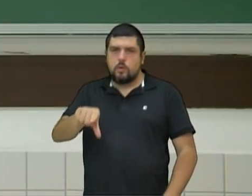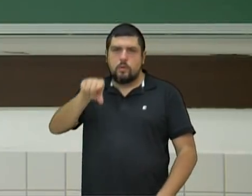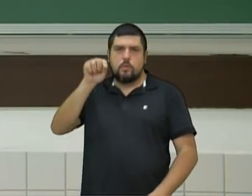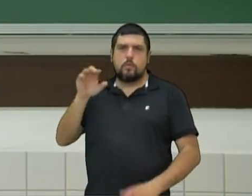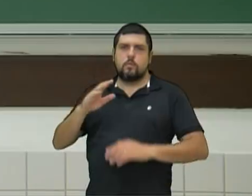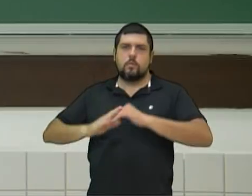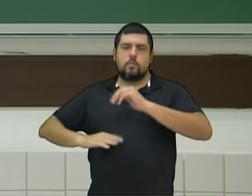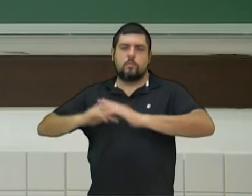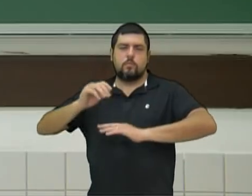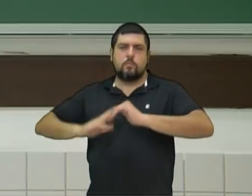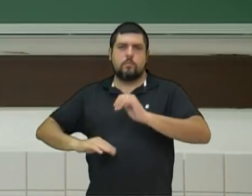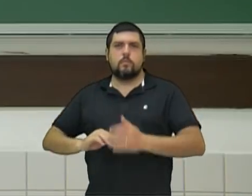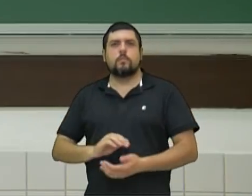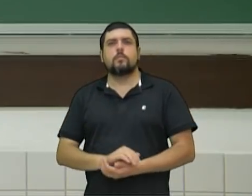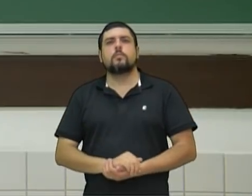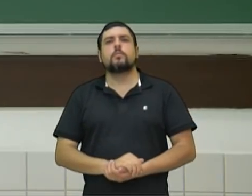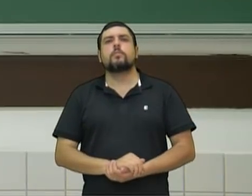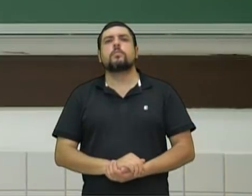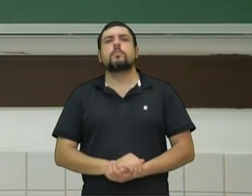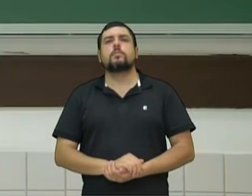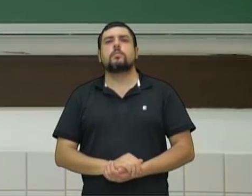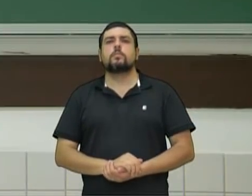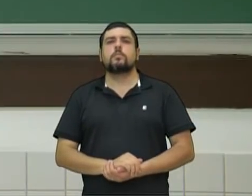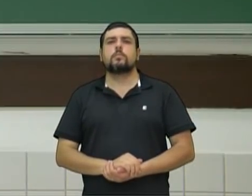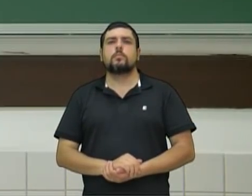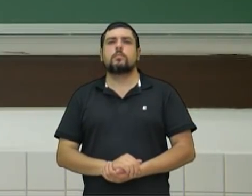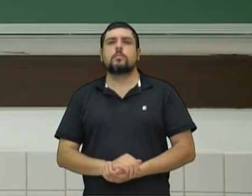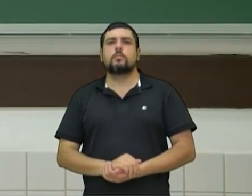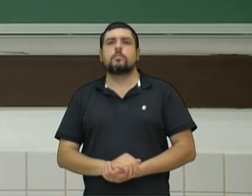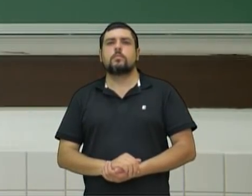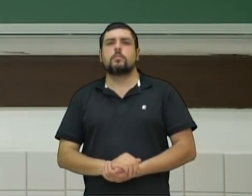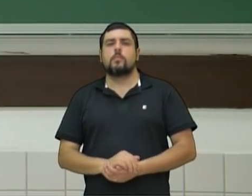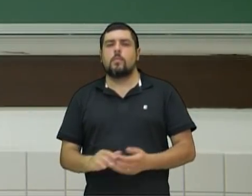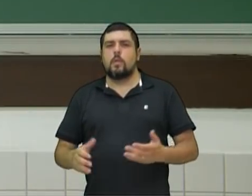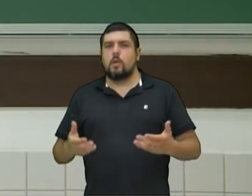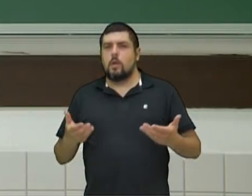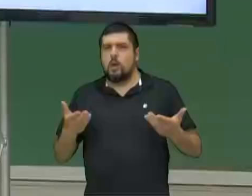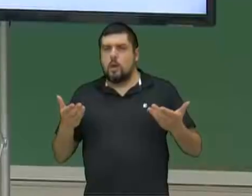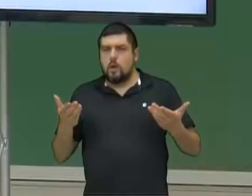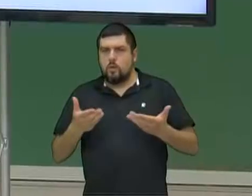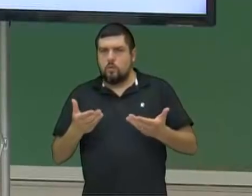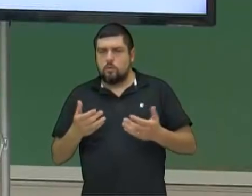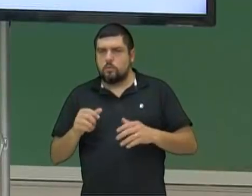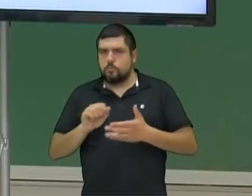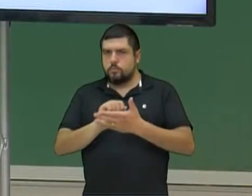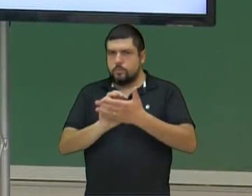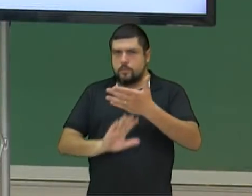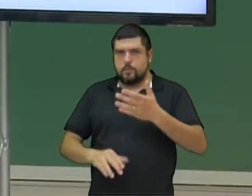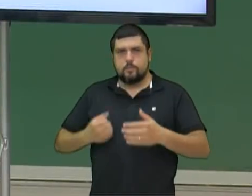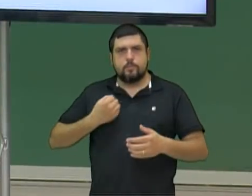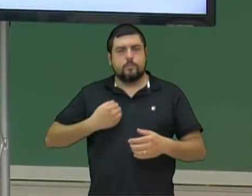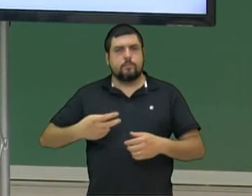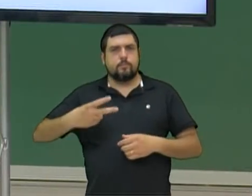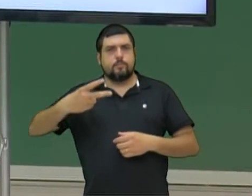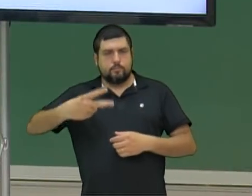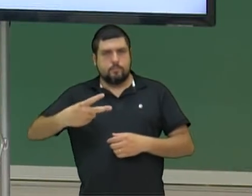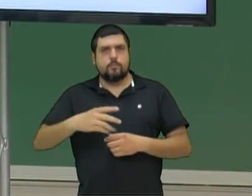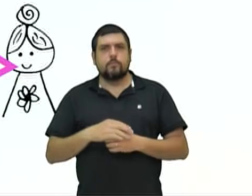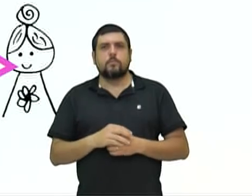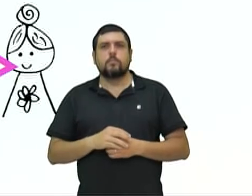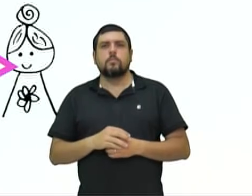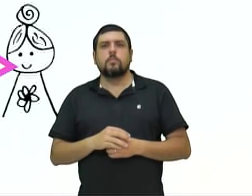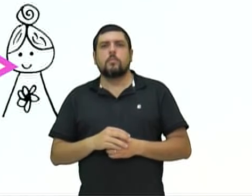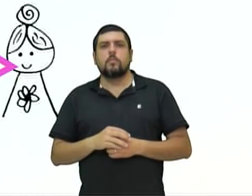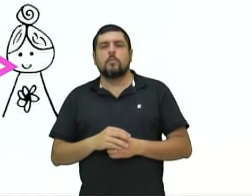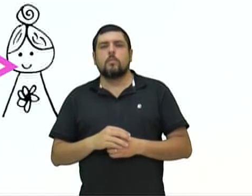pesquisa. Vamos continuar aqui? Então, agora nós vamos para a atividade 2. Representa em